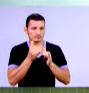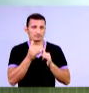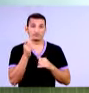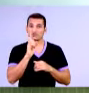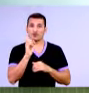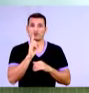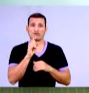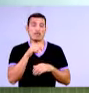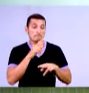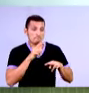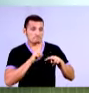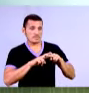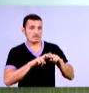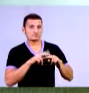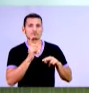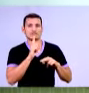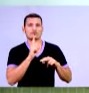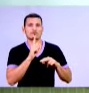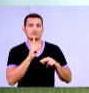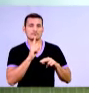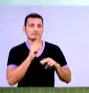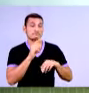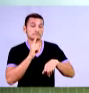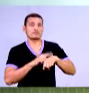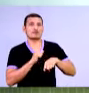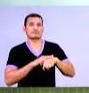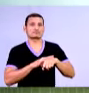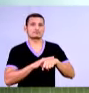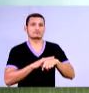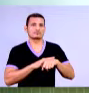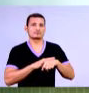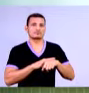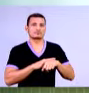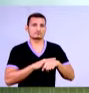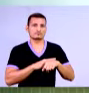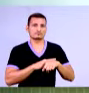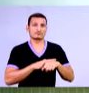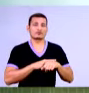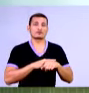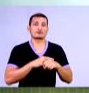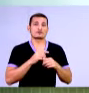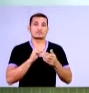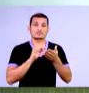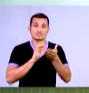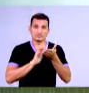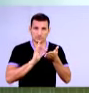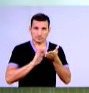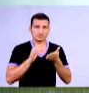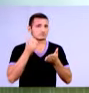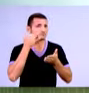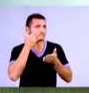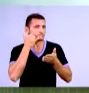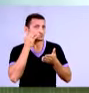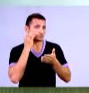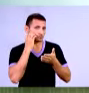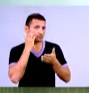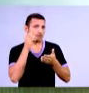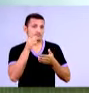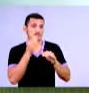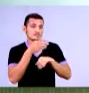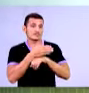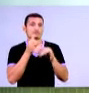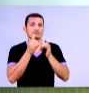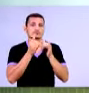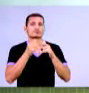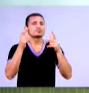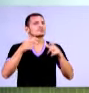Não, ele não fica preso à sequência, ele não fica preso a tempo. A ideia, inclusive, dos dispositivos móveis é isso, é que você acessa a informação de onde você estiver, quando